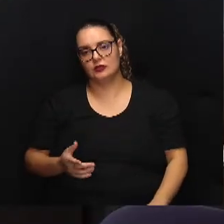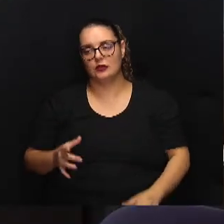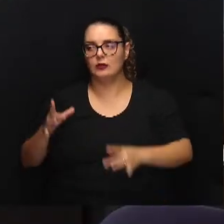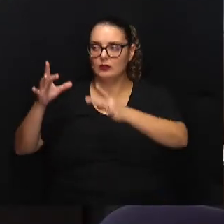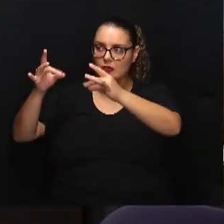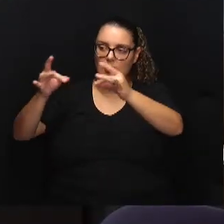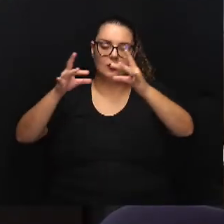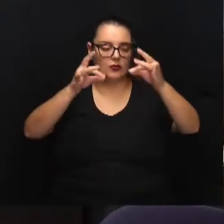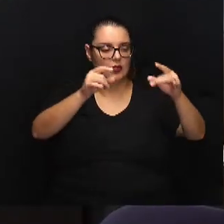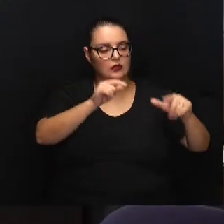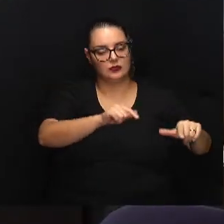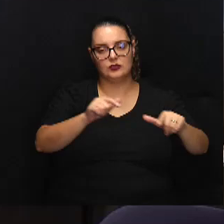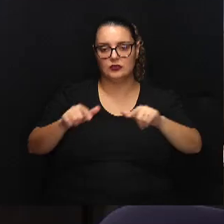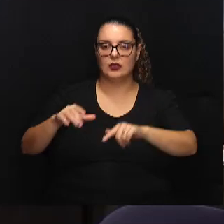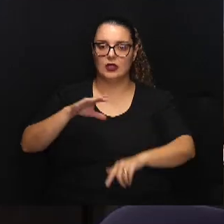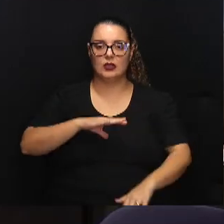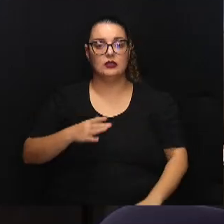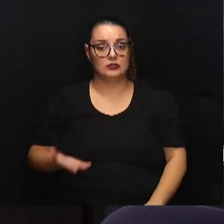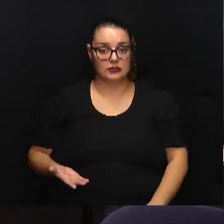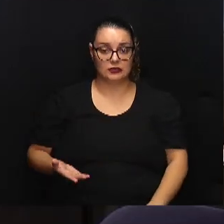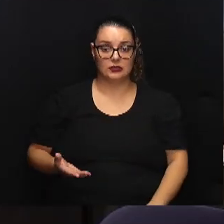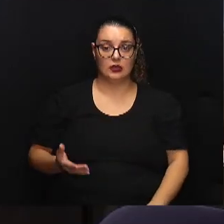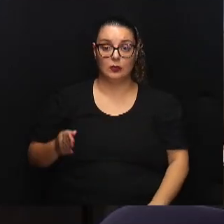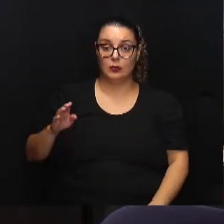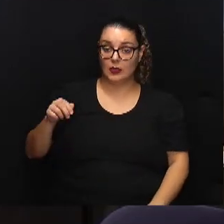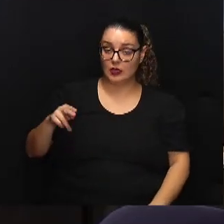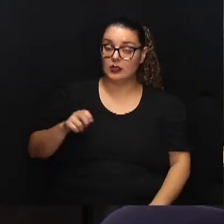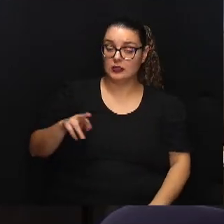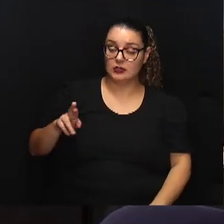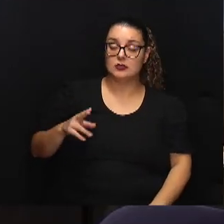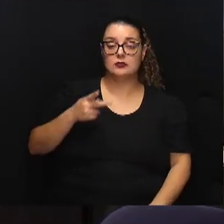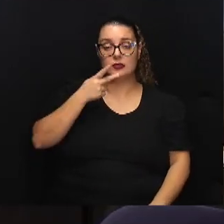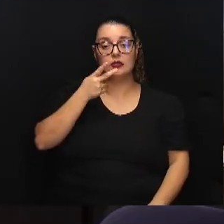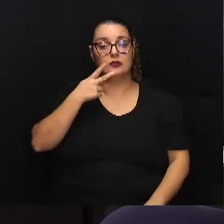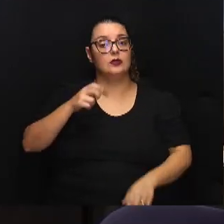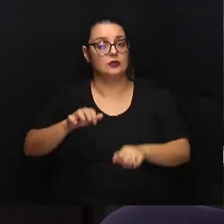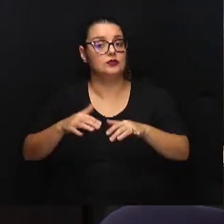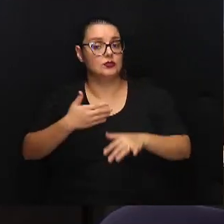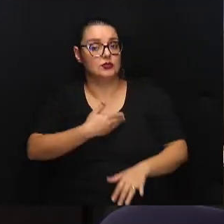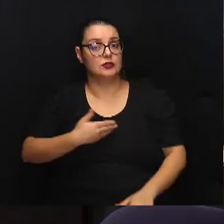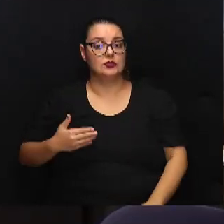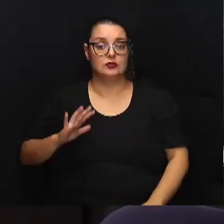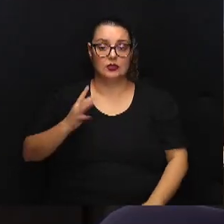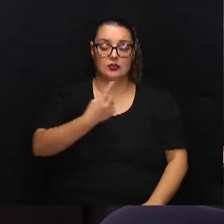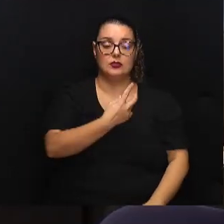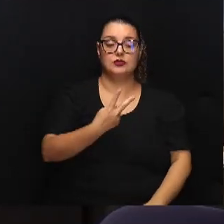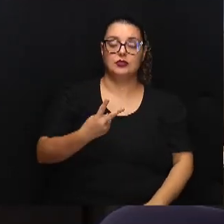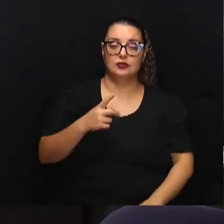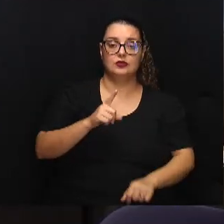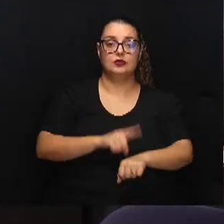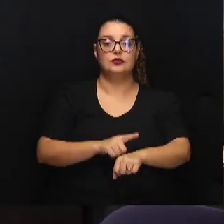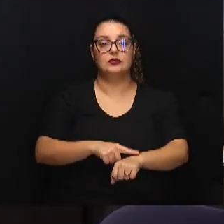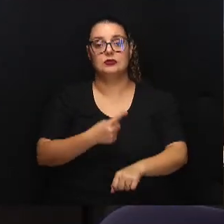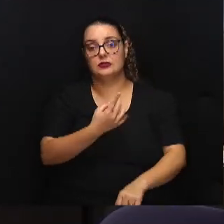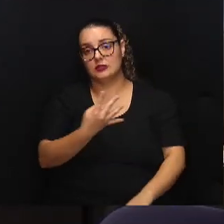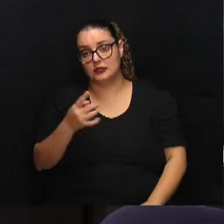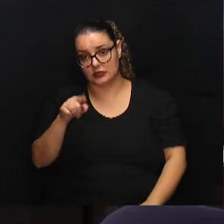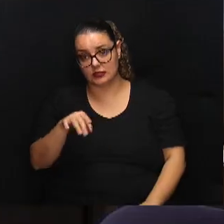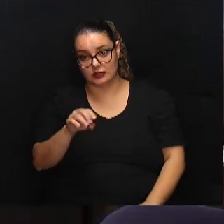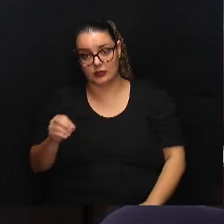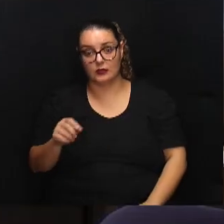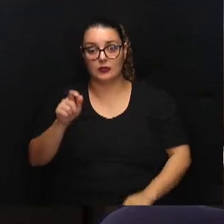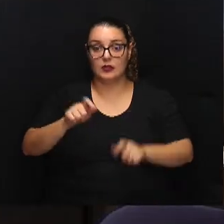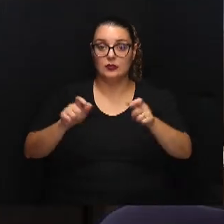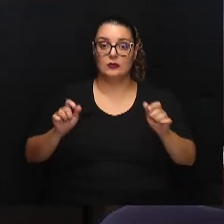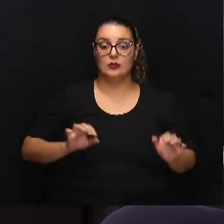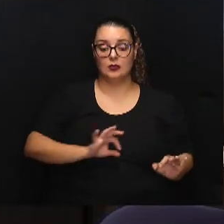vários pontos da cidade, né, uns banners falando da audiência pública que vai acontecer no dia 12 a partir das 14 horas. As pessoas